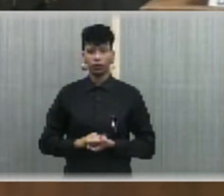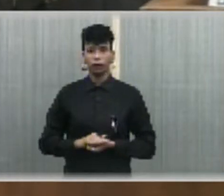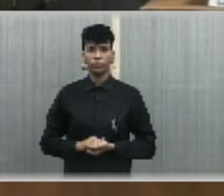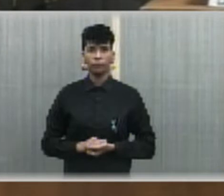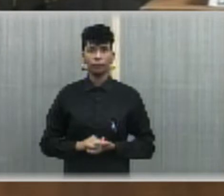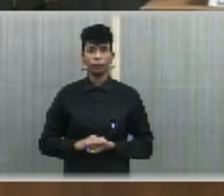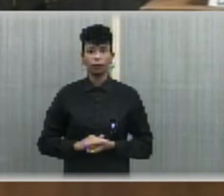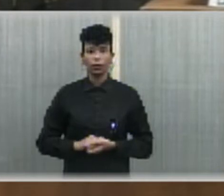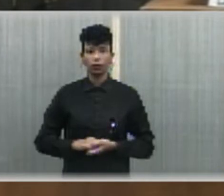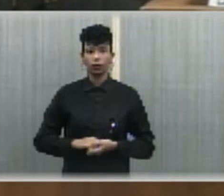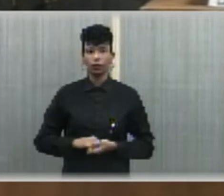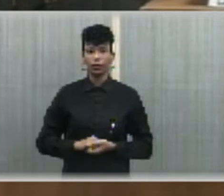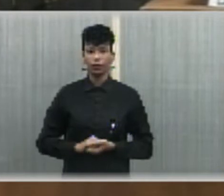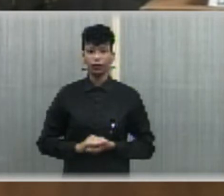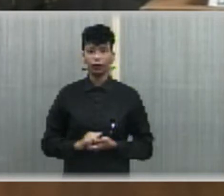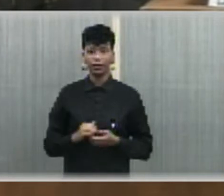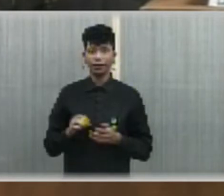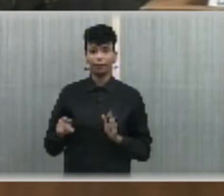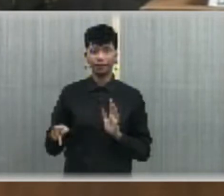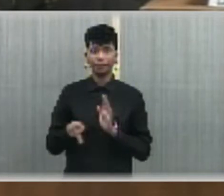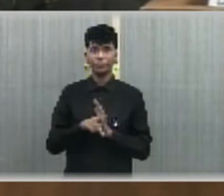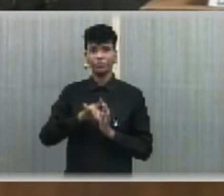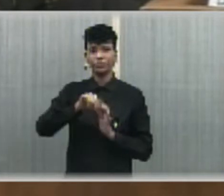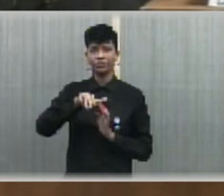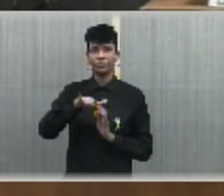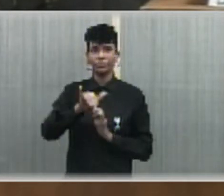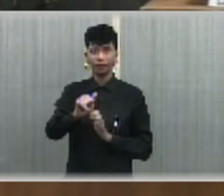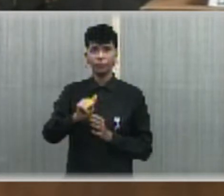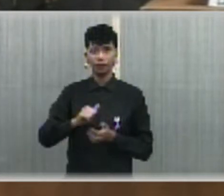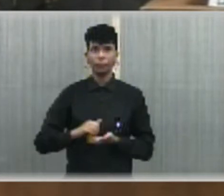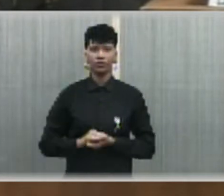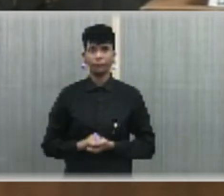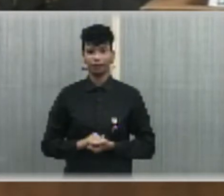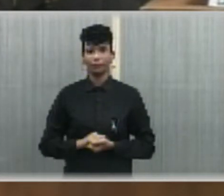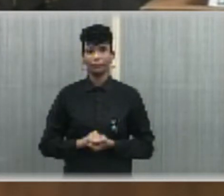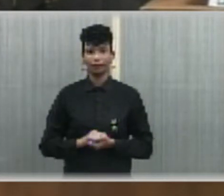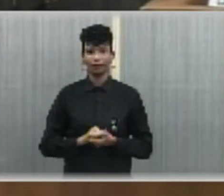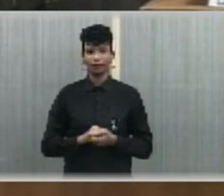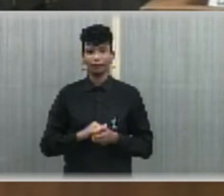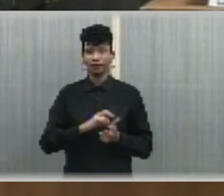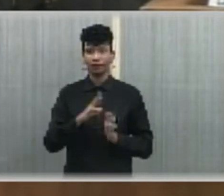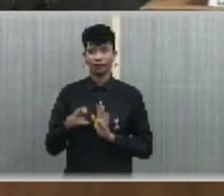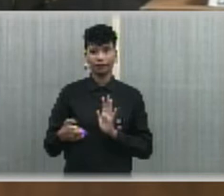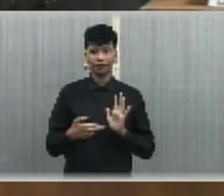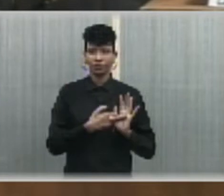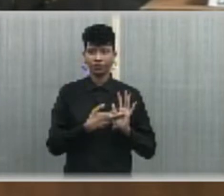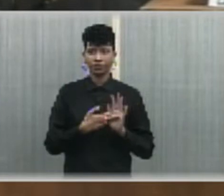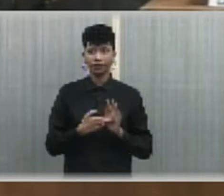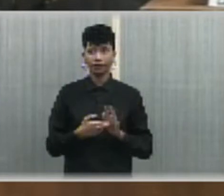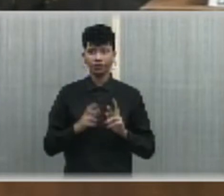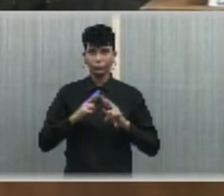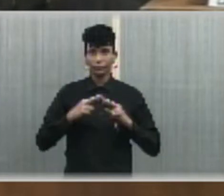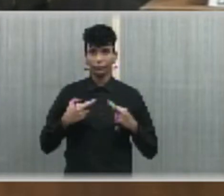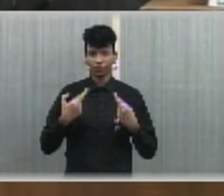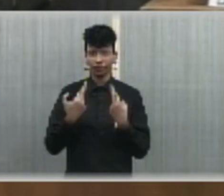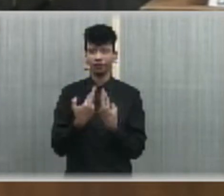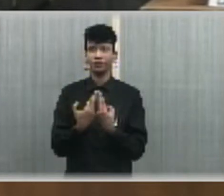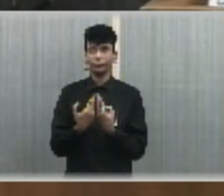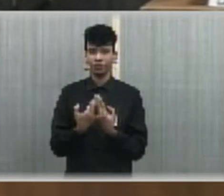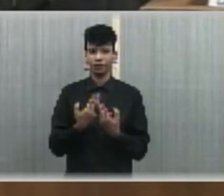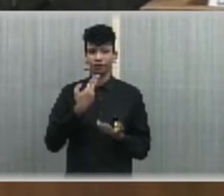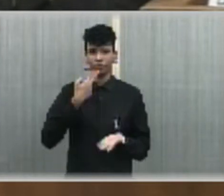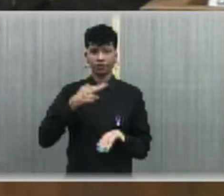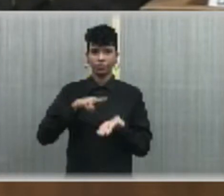Requerimento do deputado estadual Francisco Lima. Requer na forma regimental, depois de ouvido o plenário, que seja